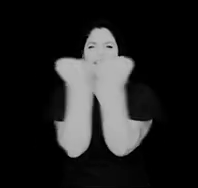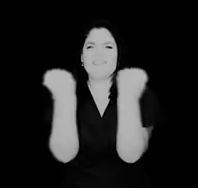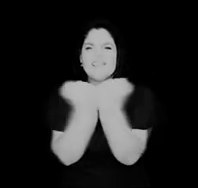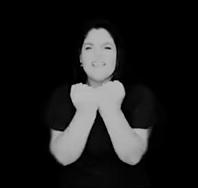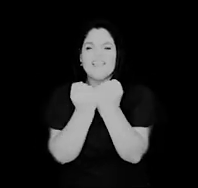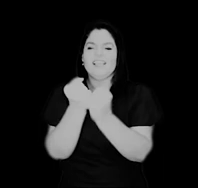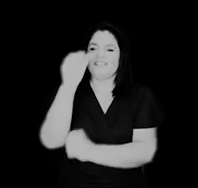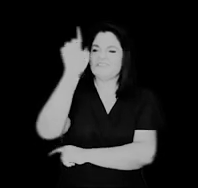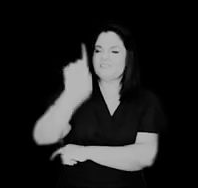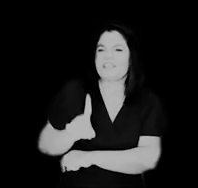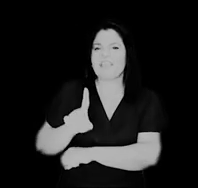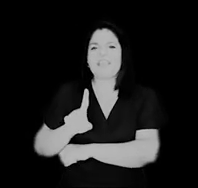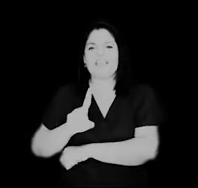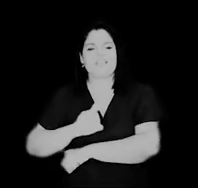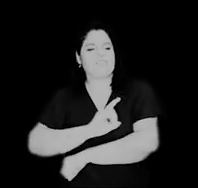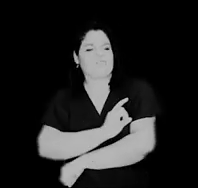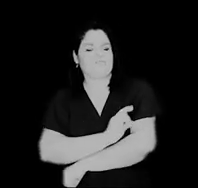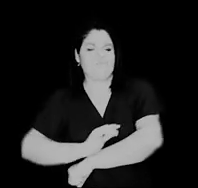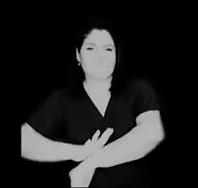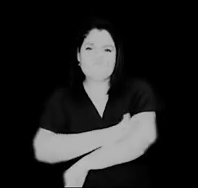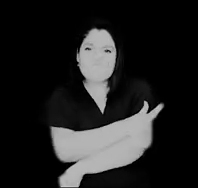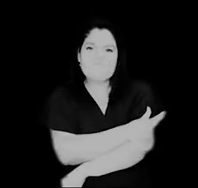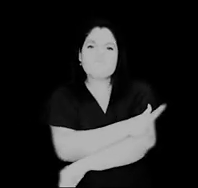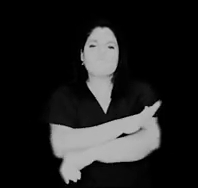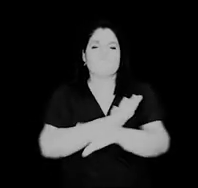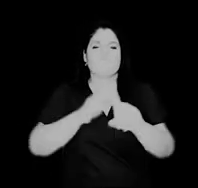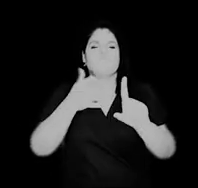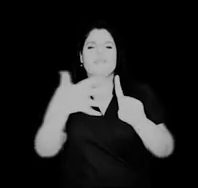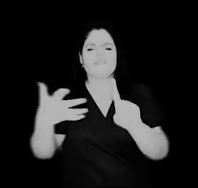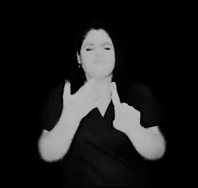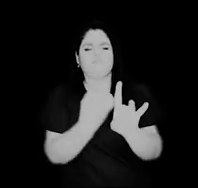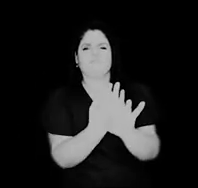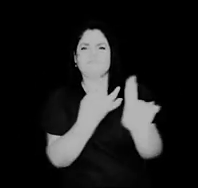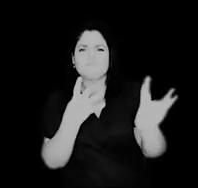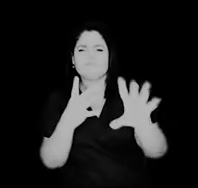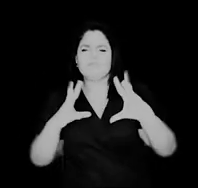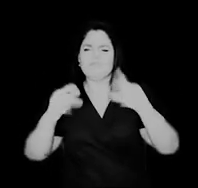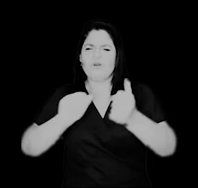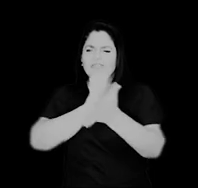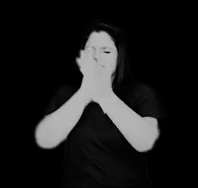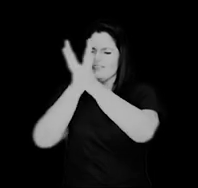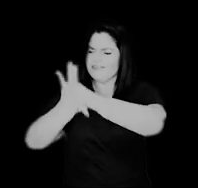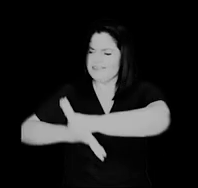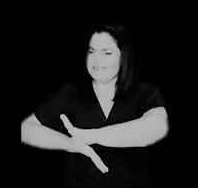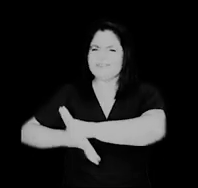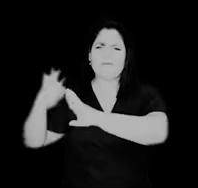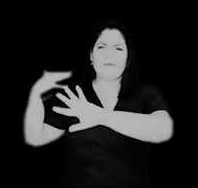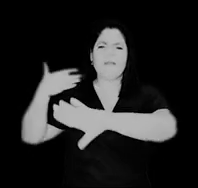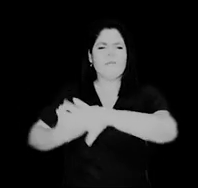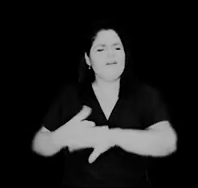contra o racismo, contra a LGBTfobia, contra né, essa